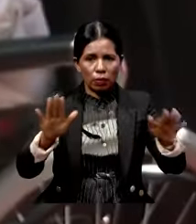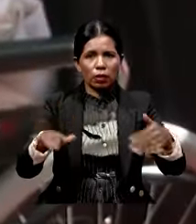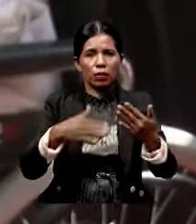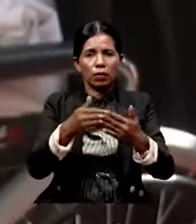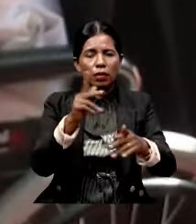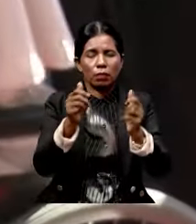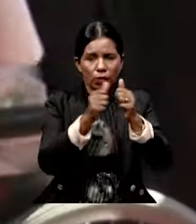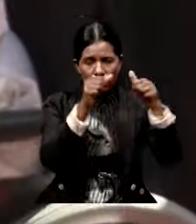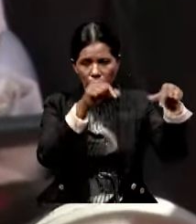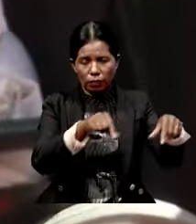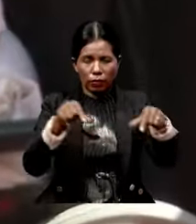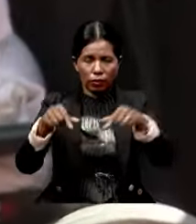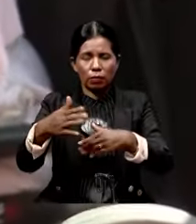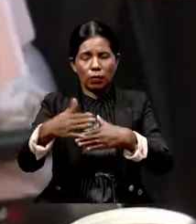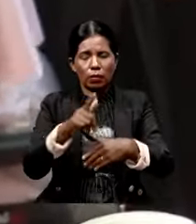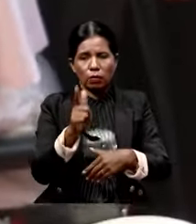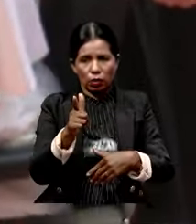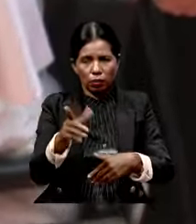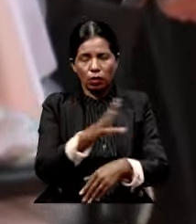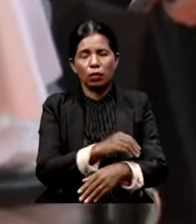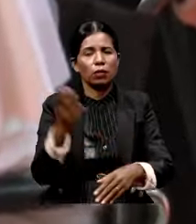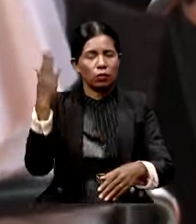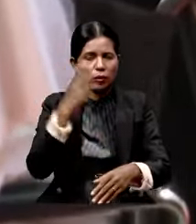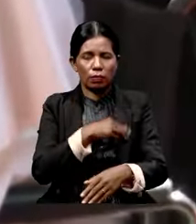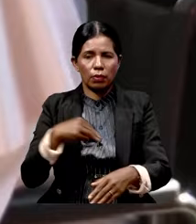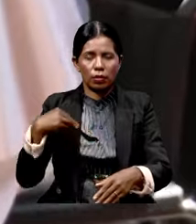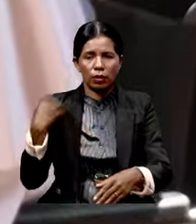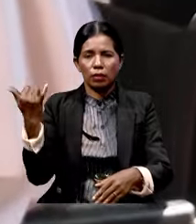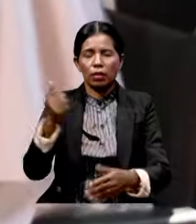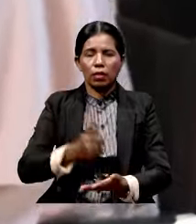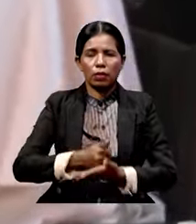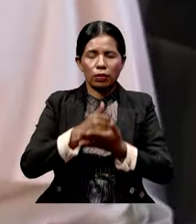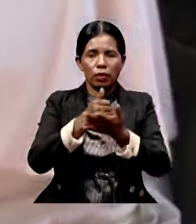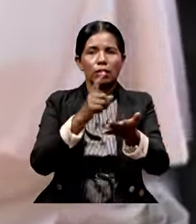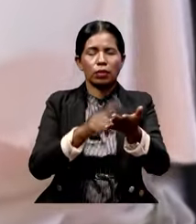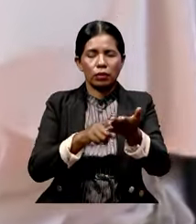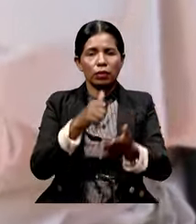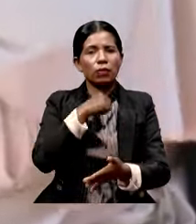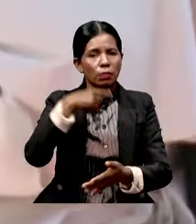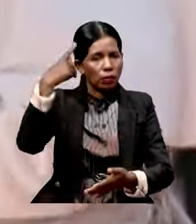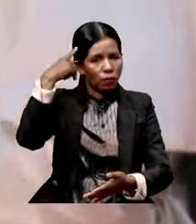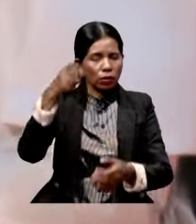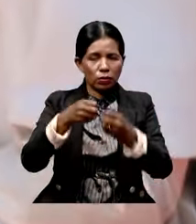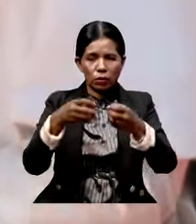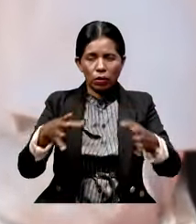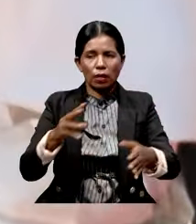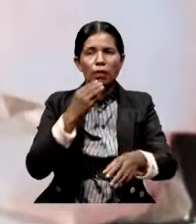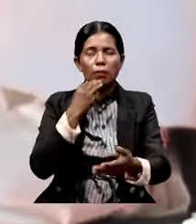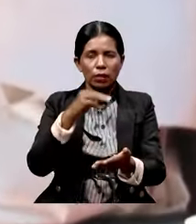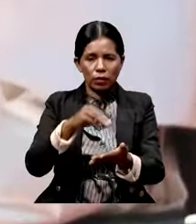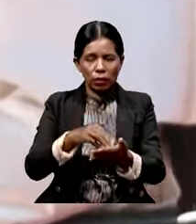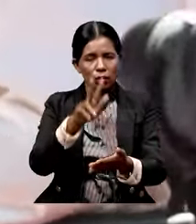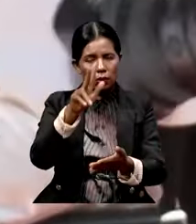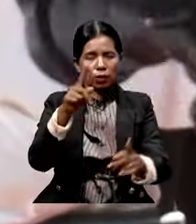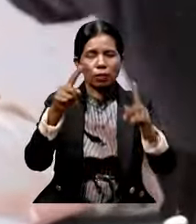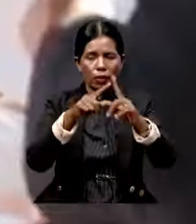de deficiência, besikruanulu ne pedurante ne Madre Alma taumatan. E a discurso Papa Francisco husikela mensagem tolu ba